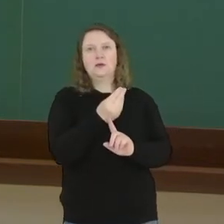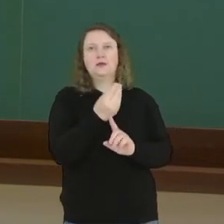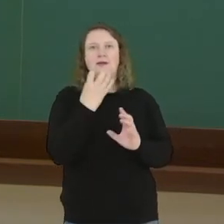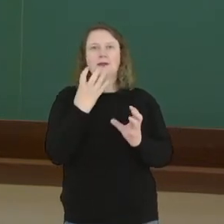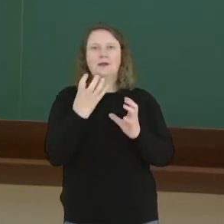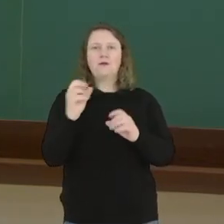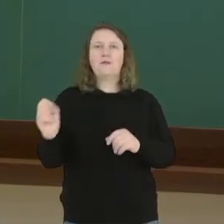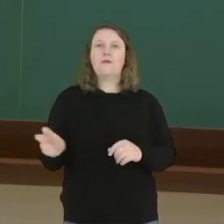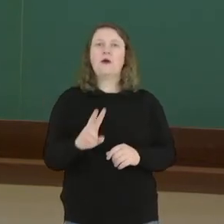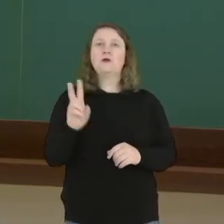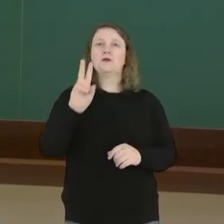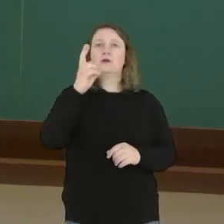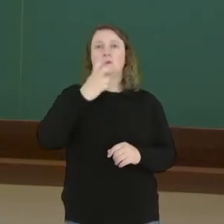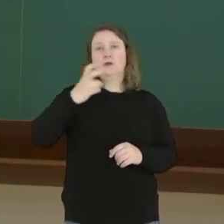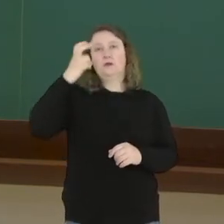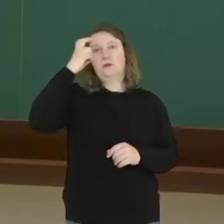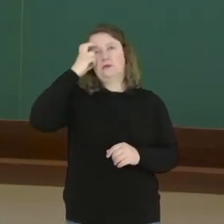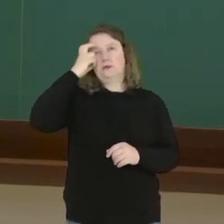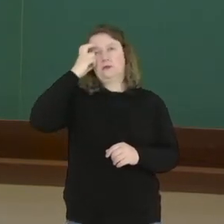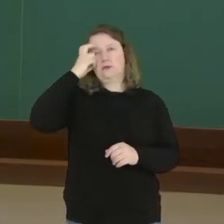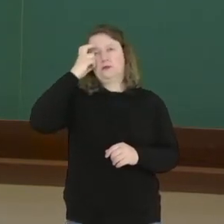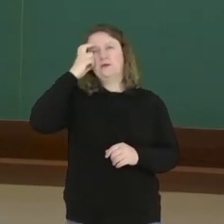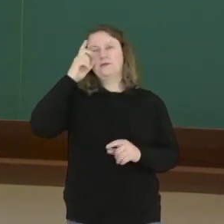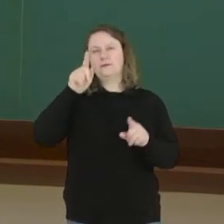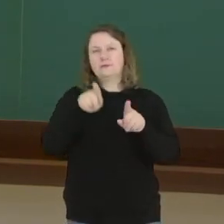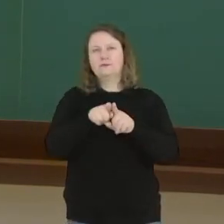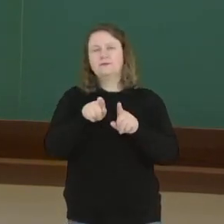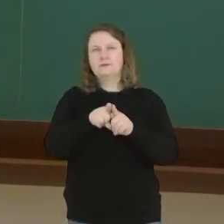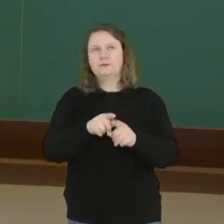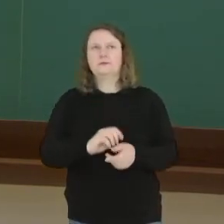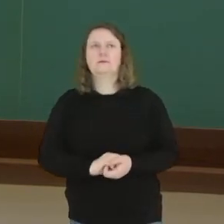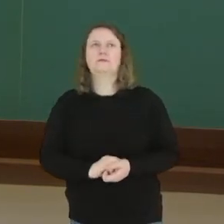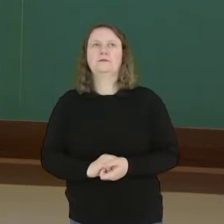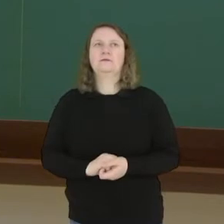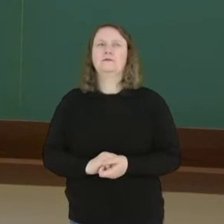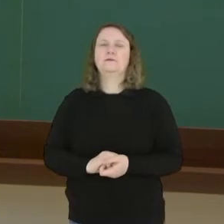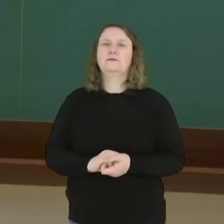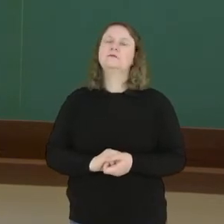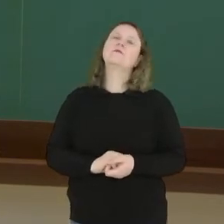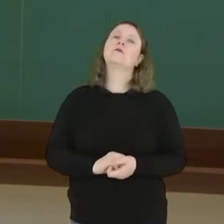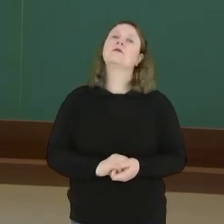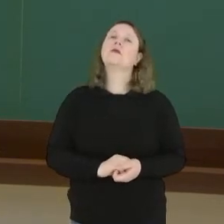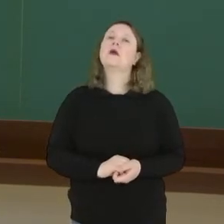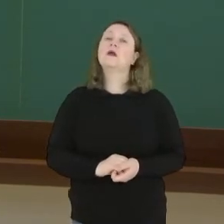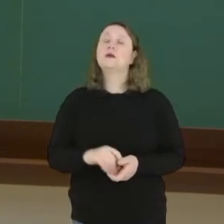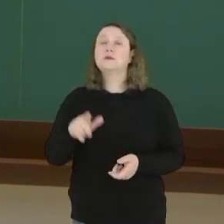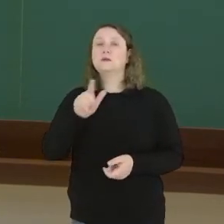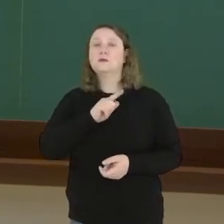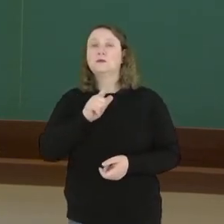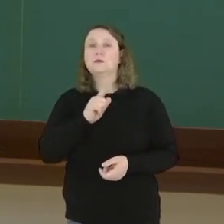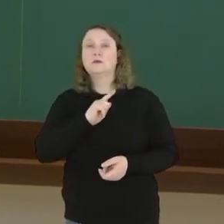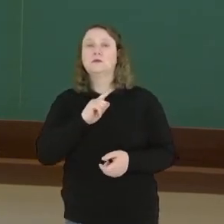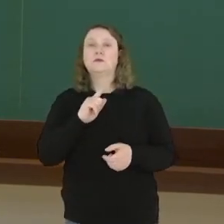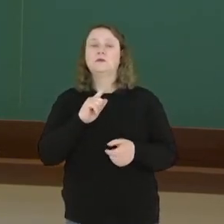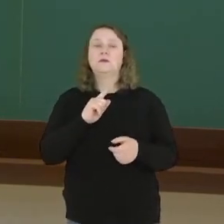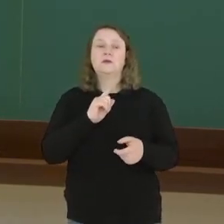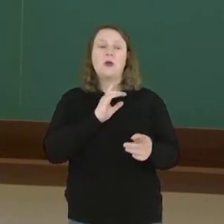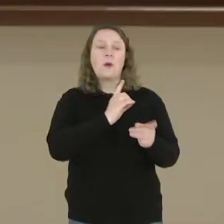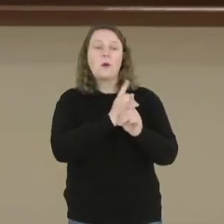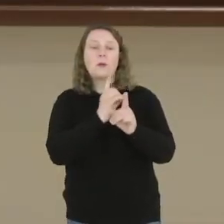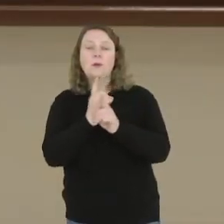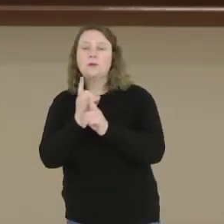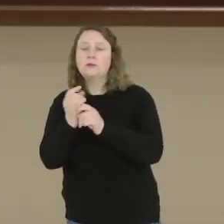si, muito interessante a história dela e sua datação polêmica. Bom, aí temos também as chamadas fontes